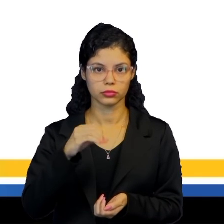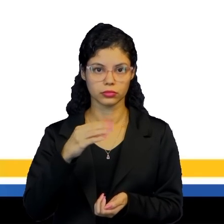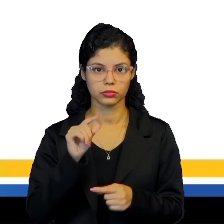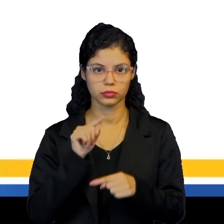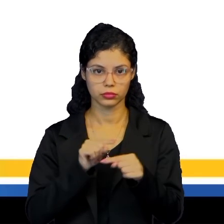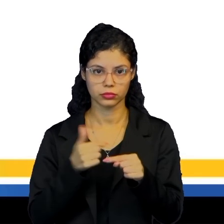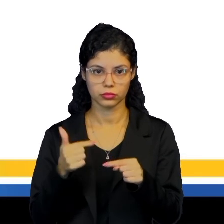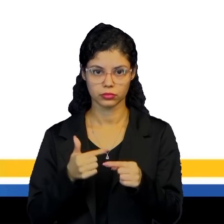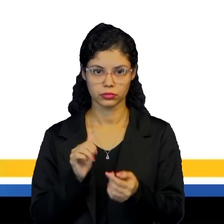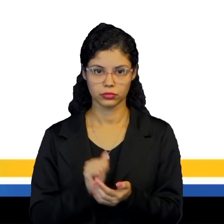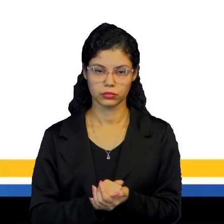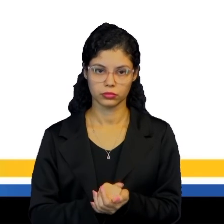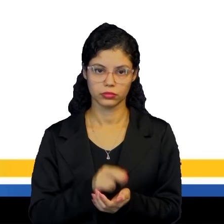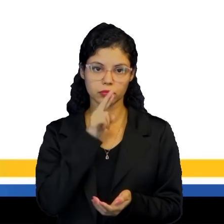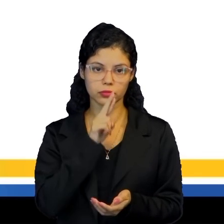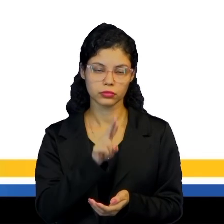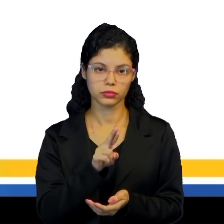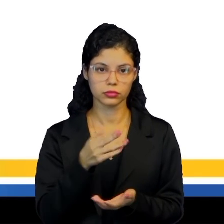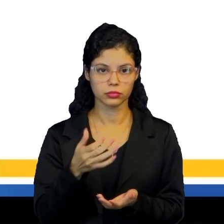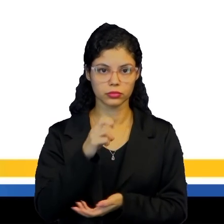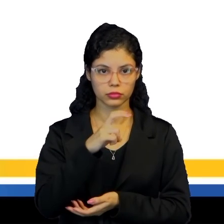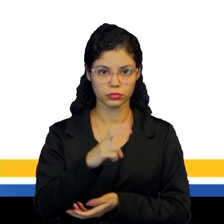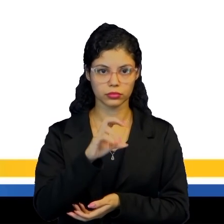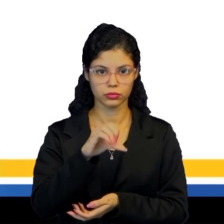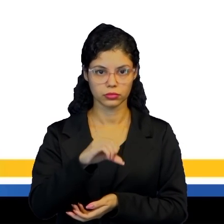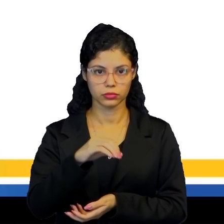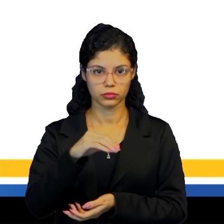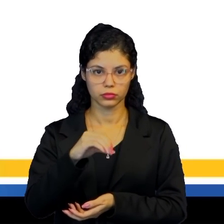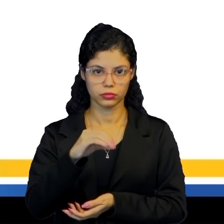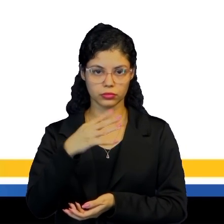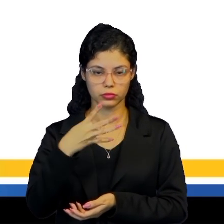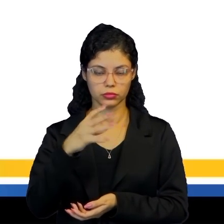118.096 dividido para 2. Então, meu S10 é igual a